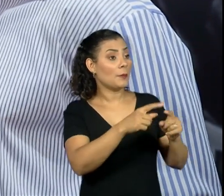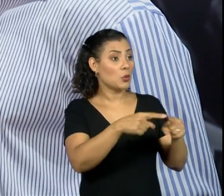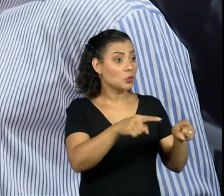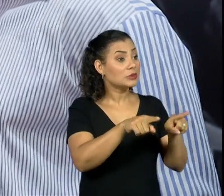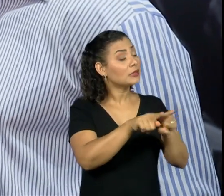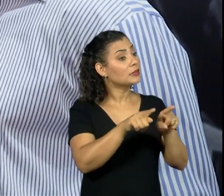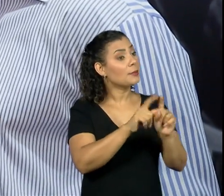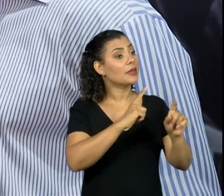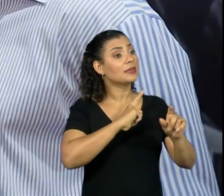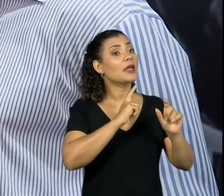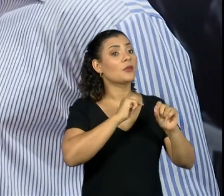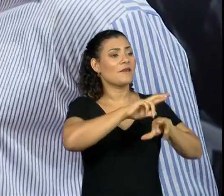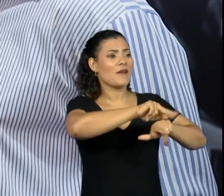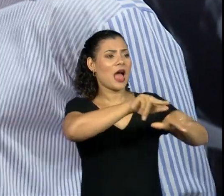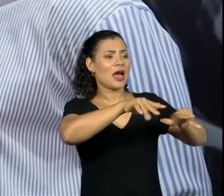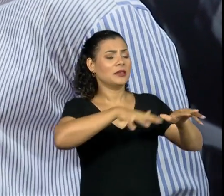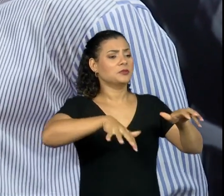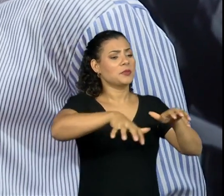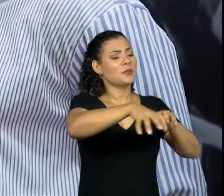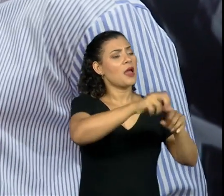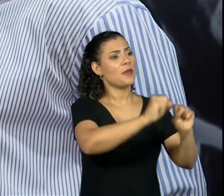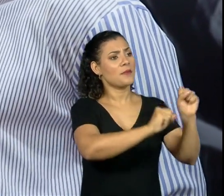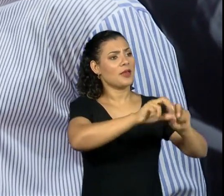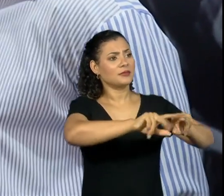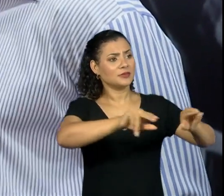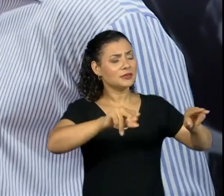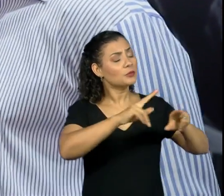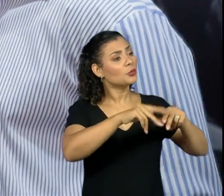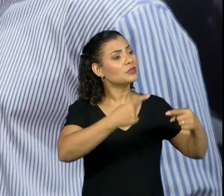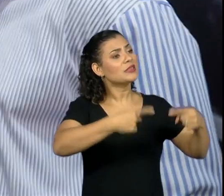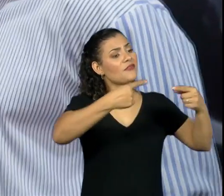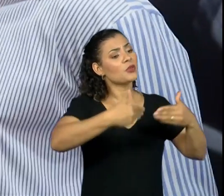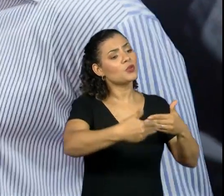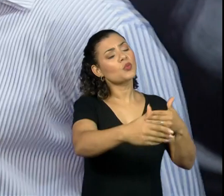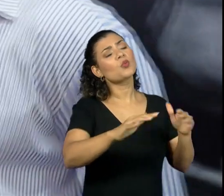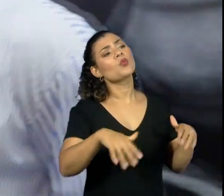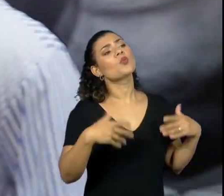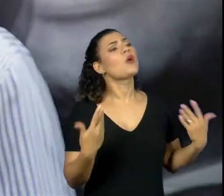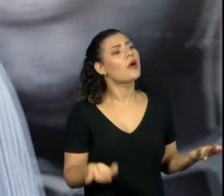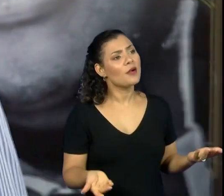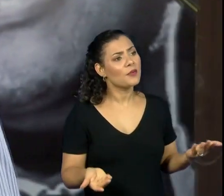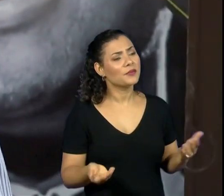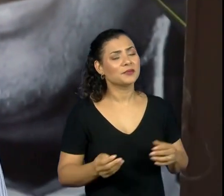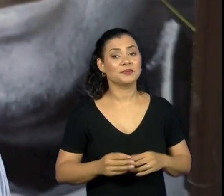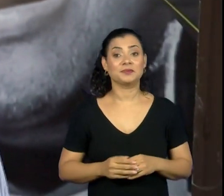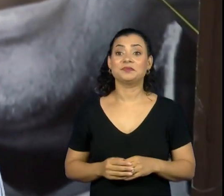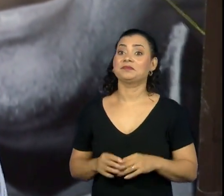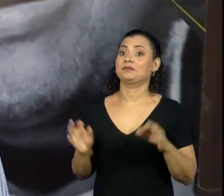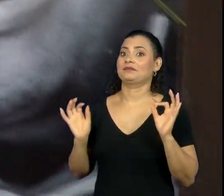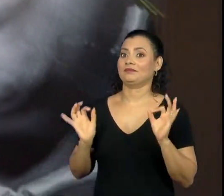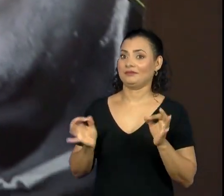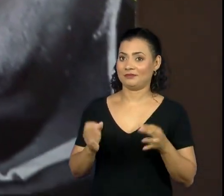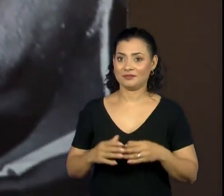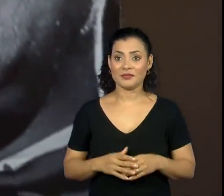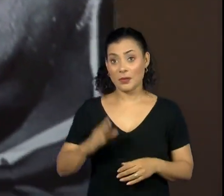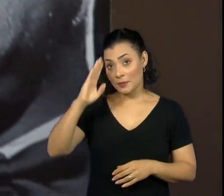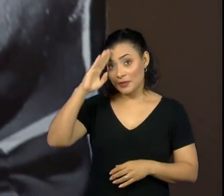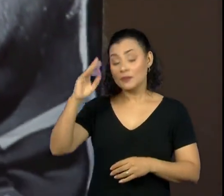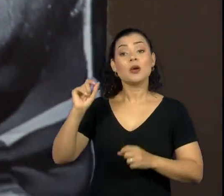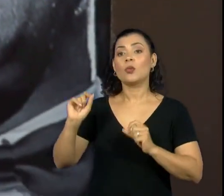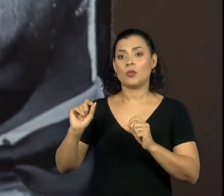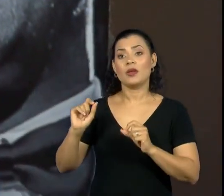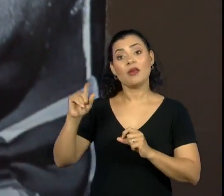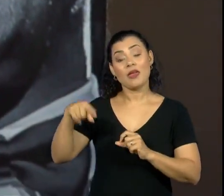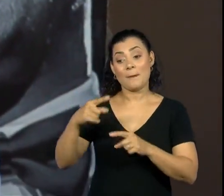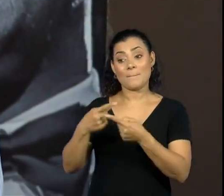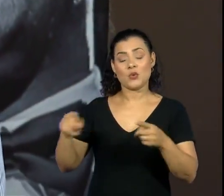que também diverte as outras empresas. Quais são os grandes desafios, Thiaguinho? Ah, cara, primeiro o desafio de empreender